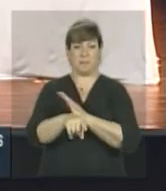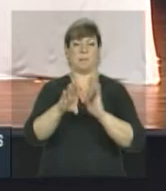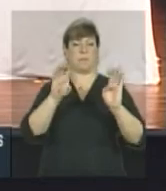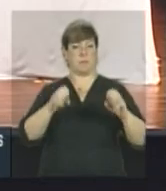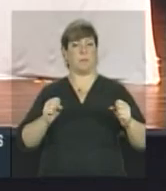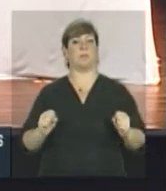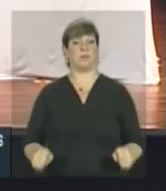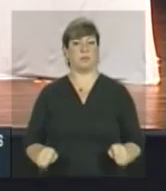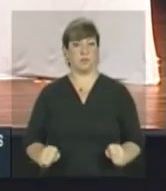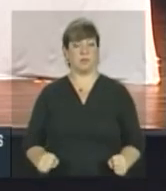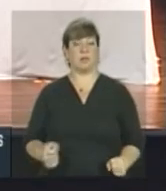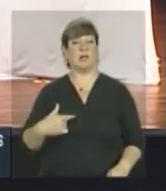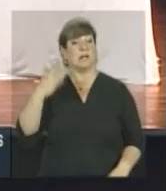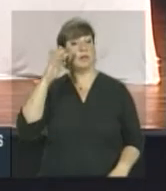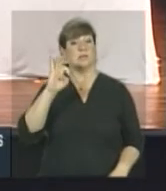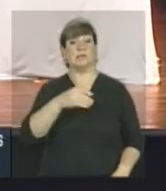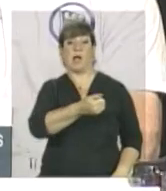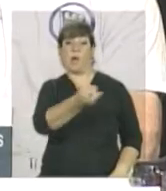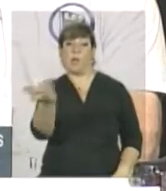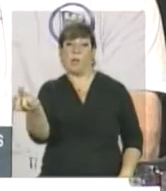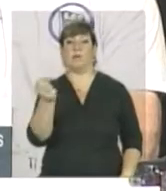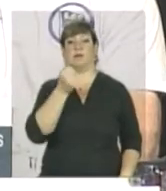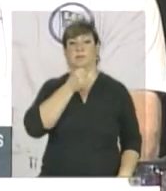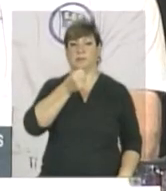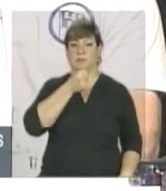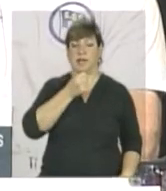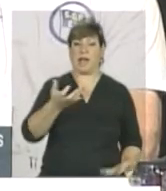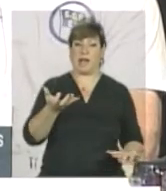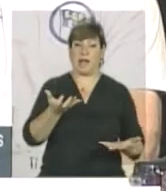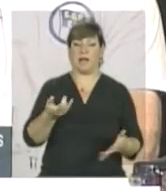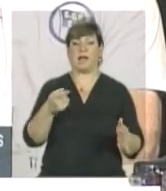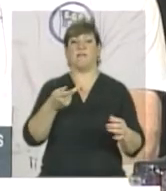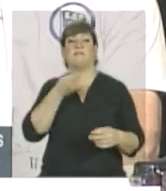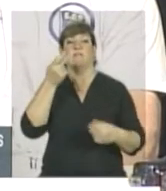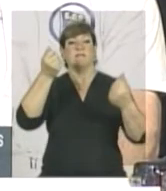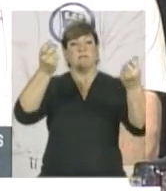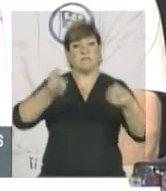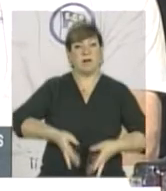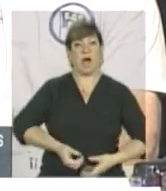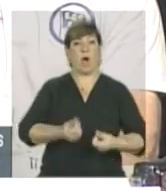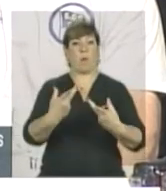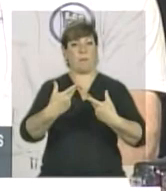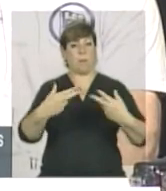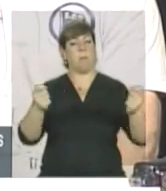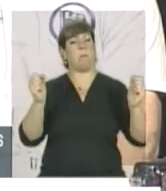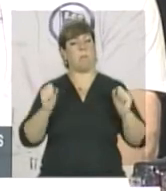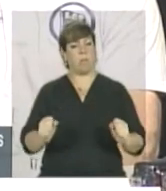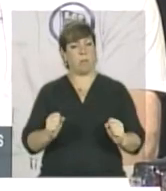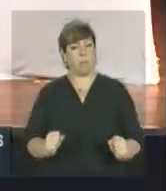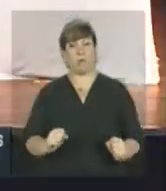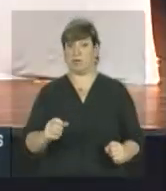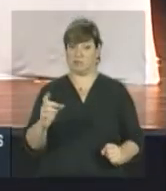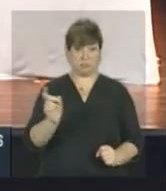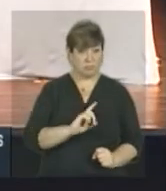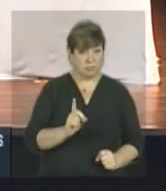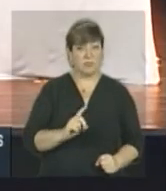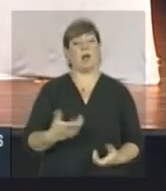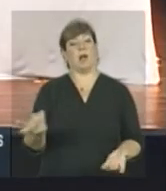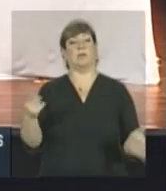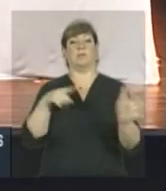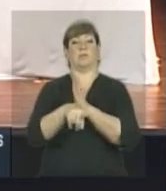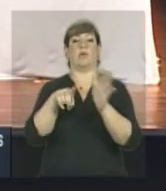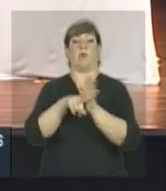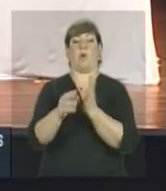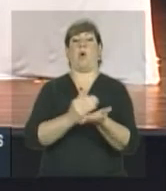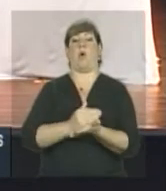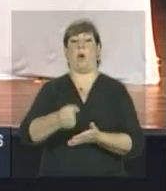sei se algum atleta quer falar antes alguma coisa, tá, se algum de vocês quiser fazer alguma declaração antes, senão a gente já vai para as